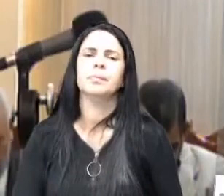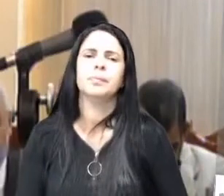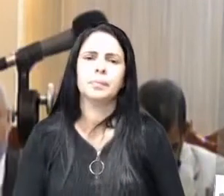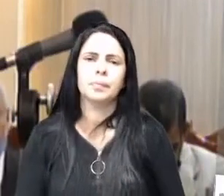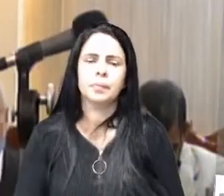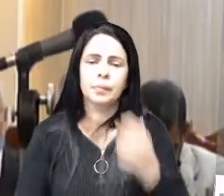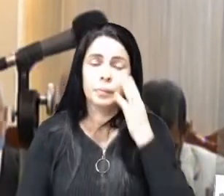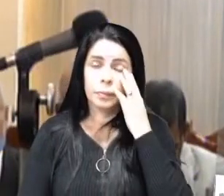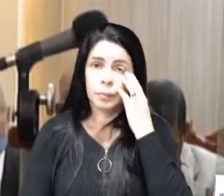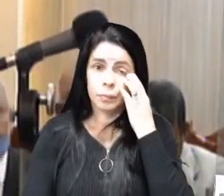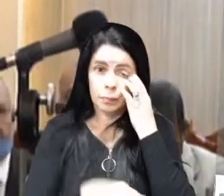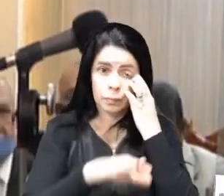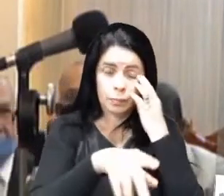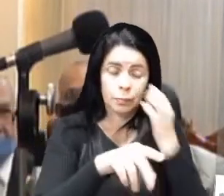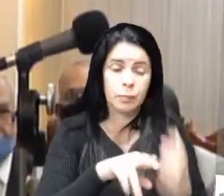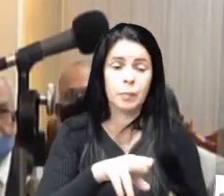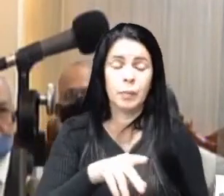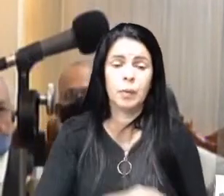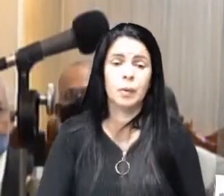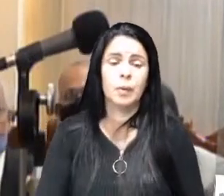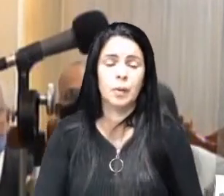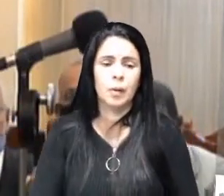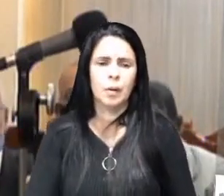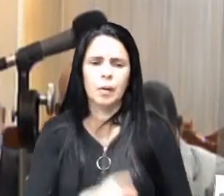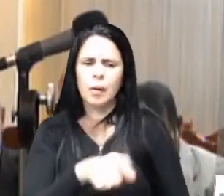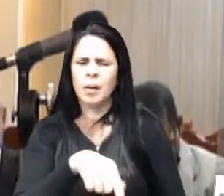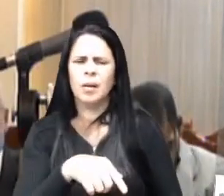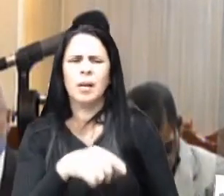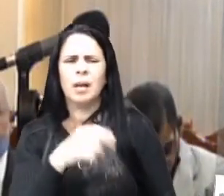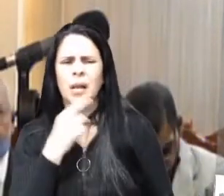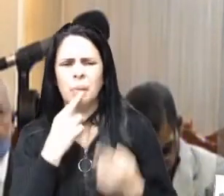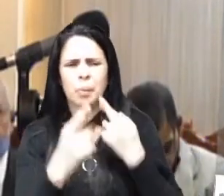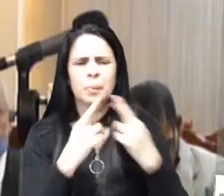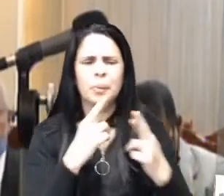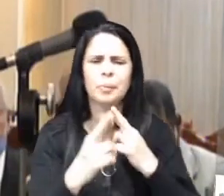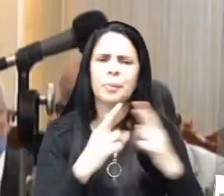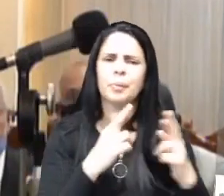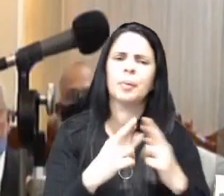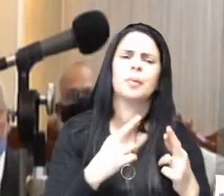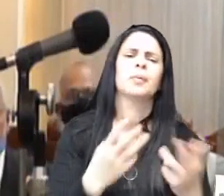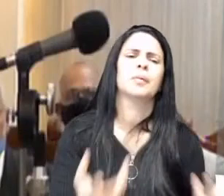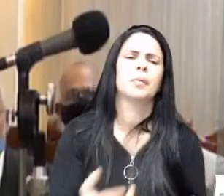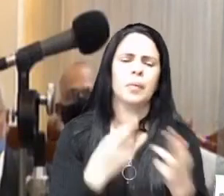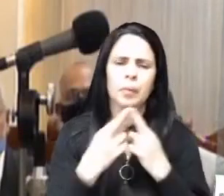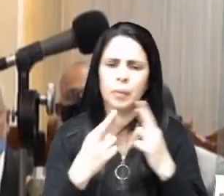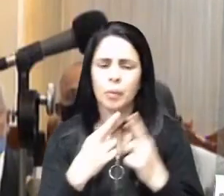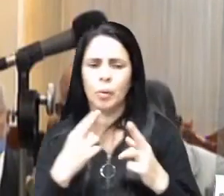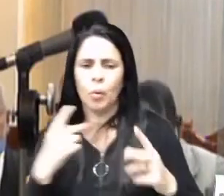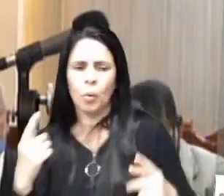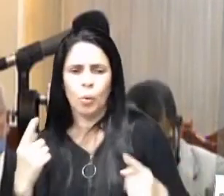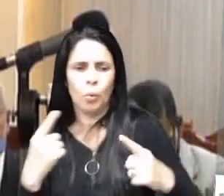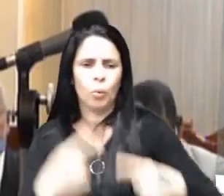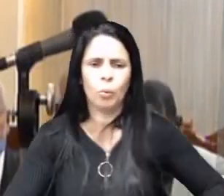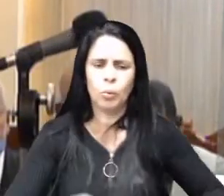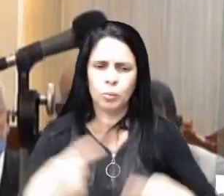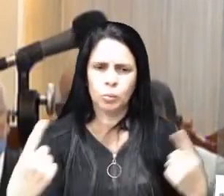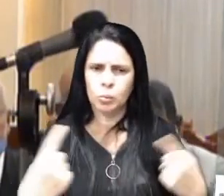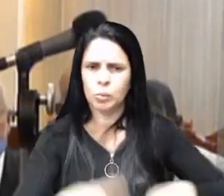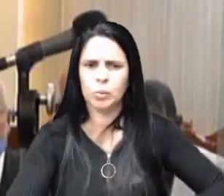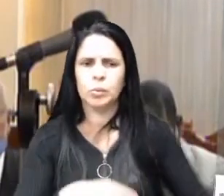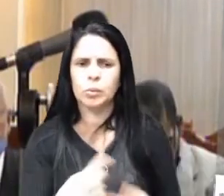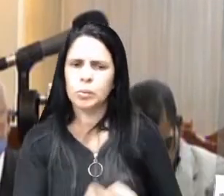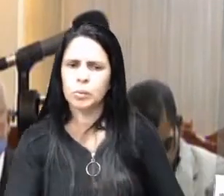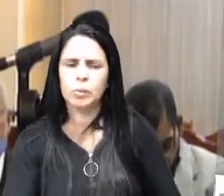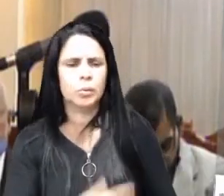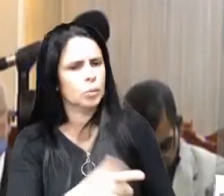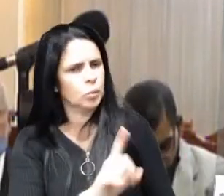Irmãos, leiam, irmãos, não vos queixeis uns aos outros, uns contra os outros, para que